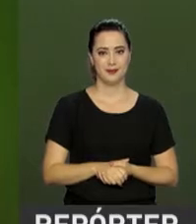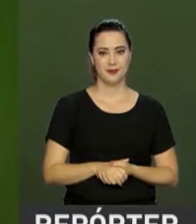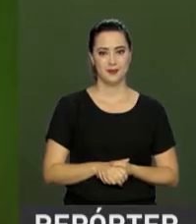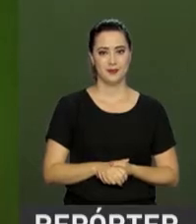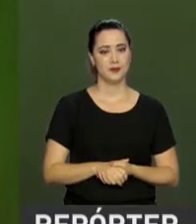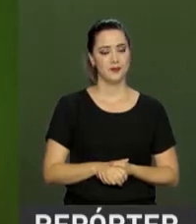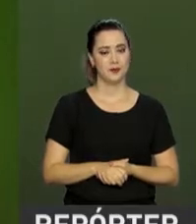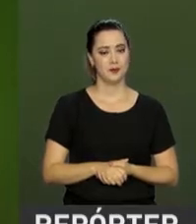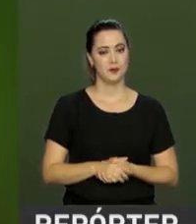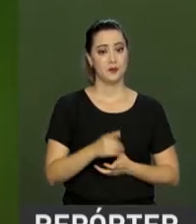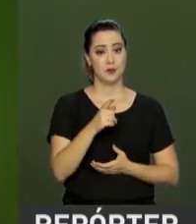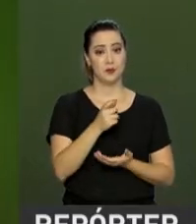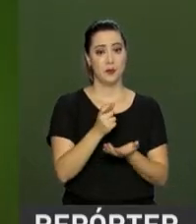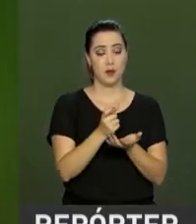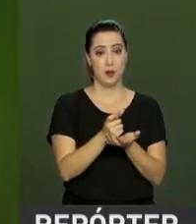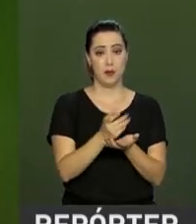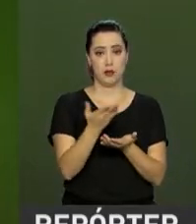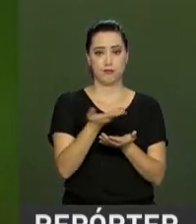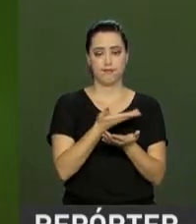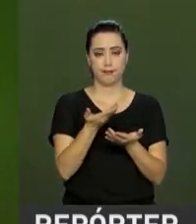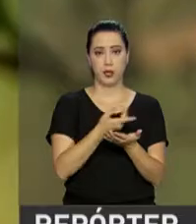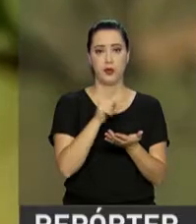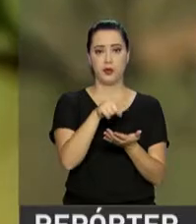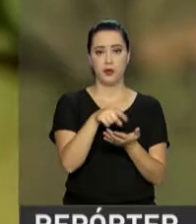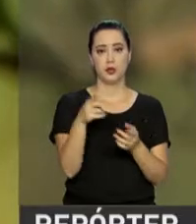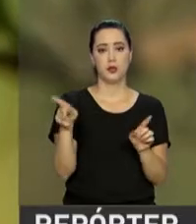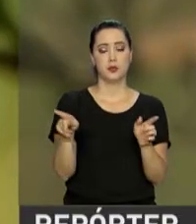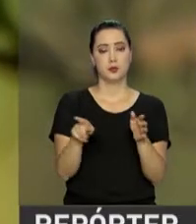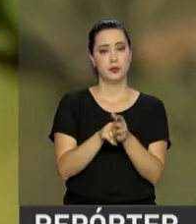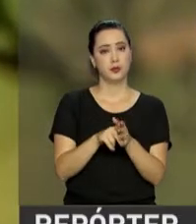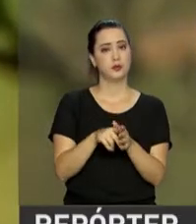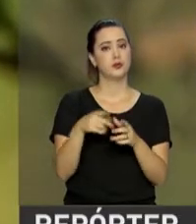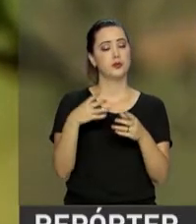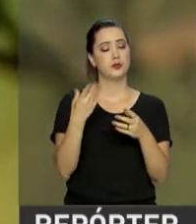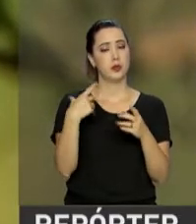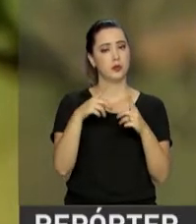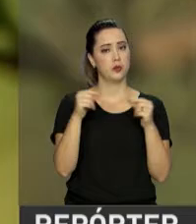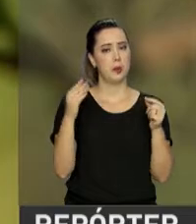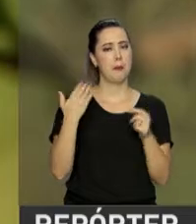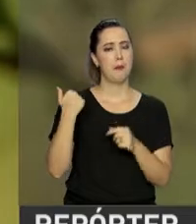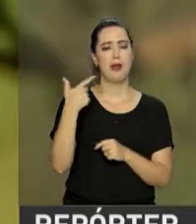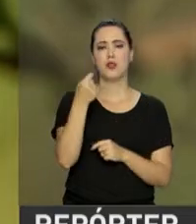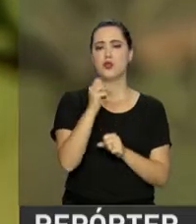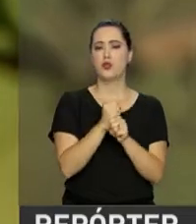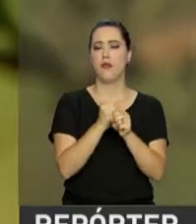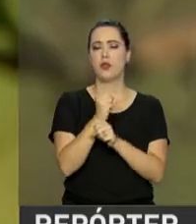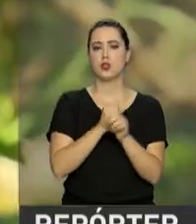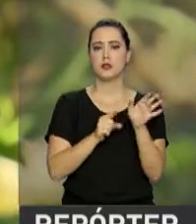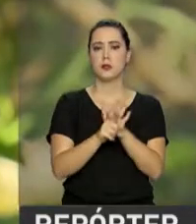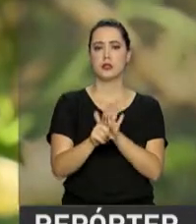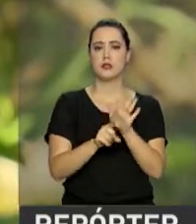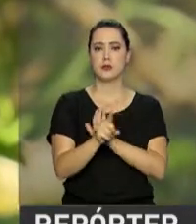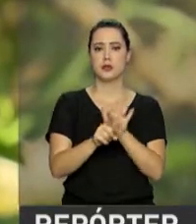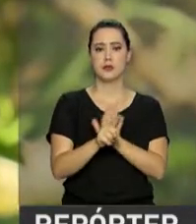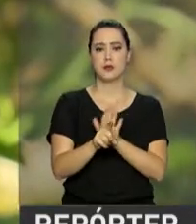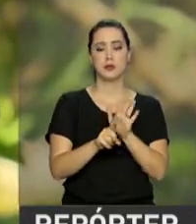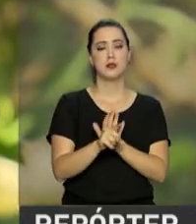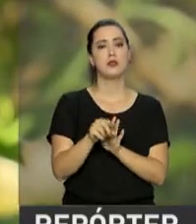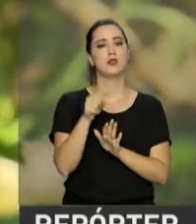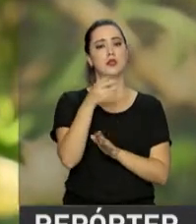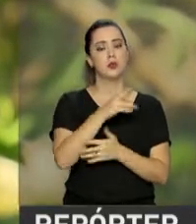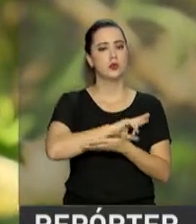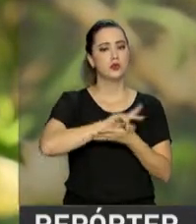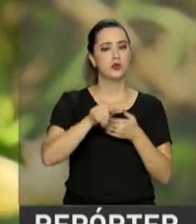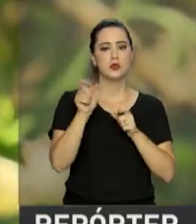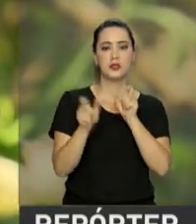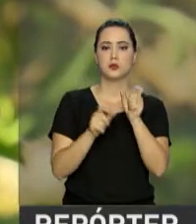o maracujá pérola do cerrado é fruto de uma pesquisa de mais de 20 anos da embrapa milhares de produtores